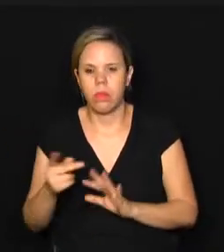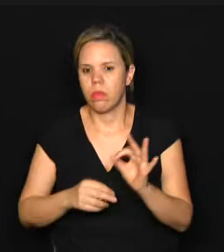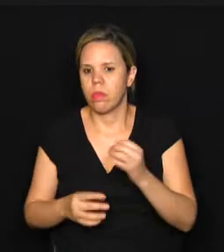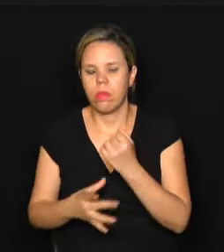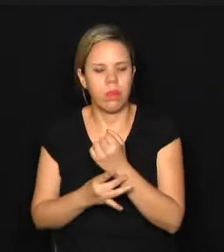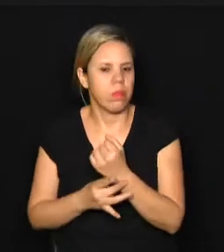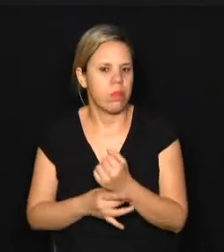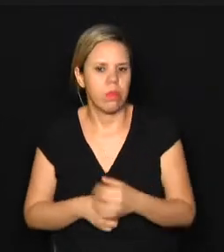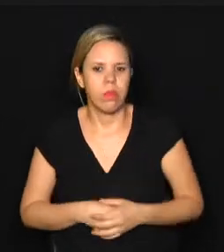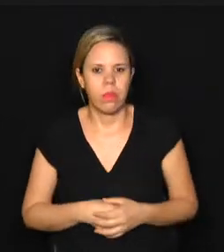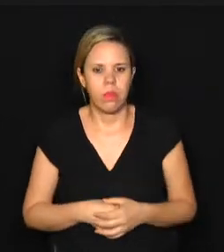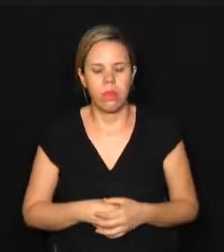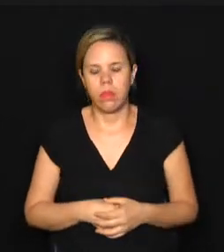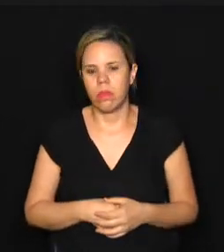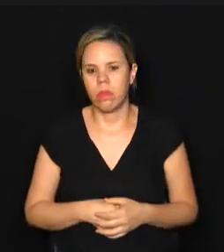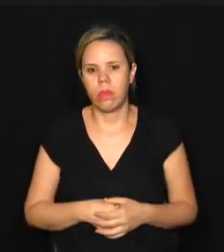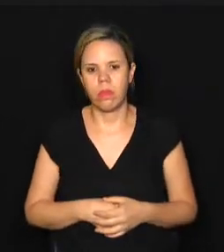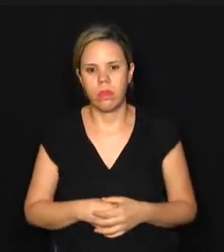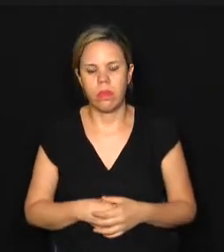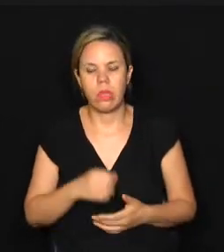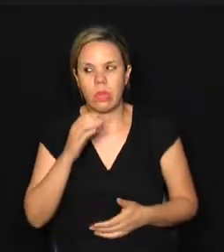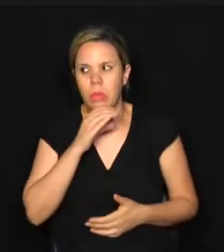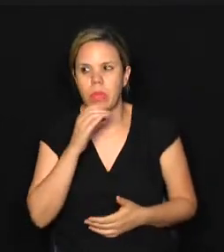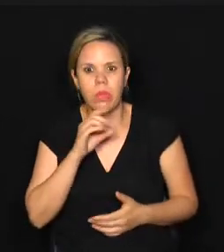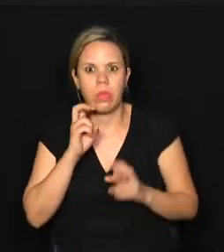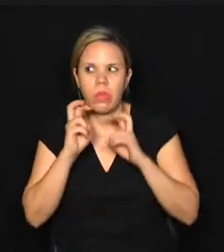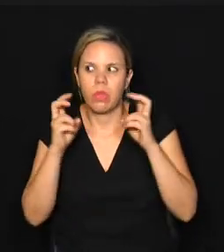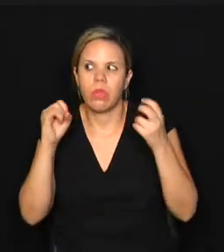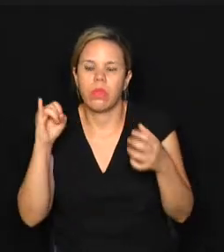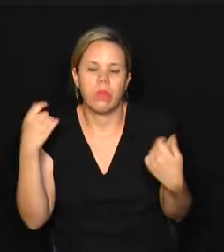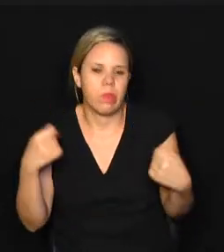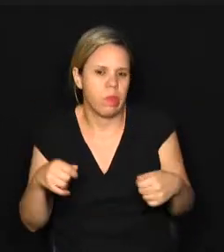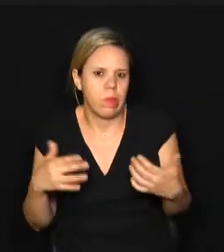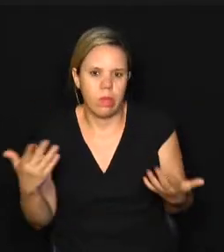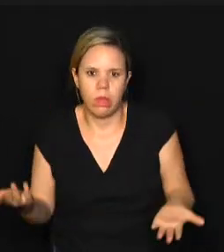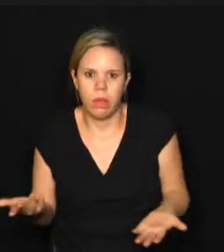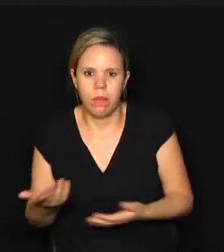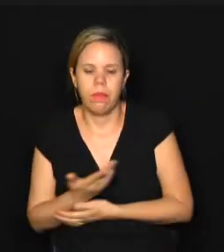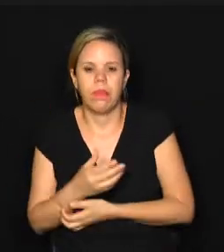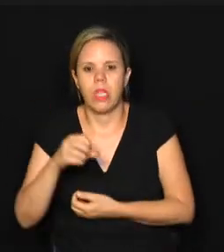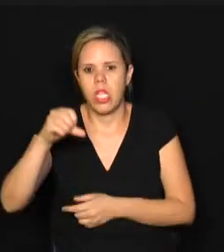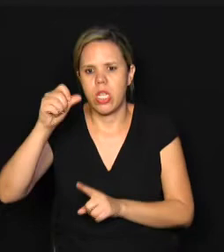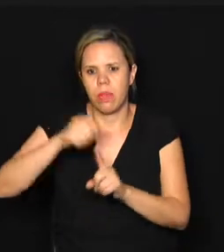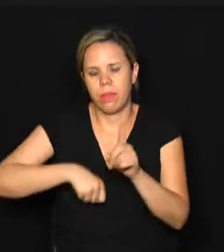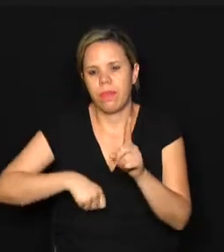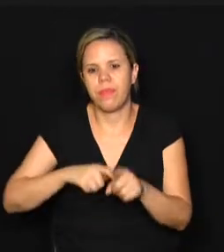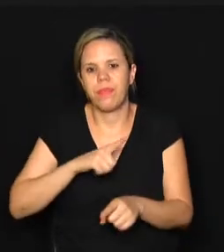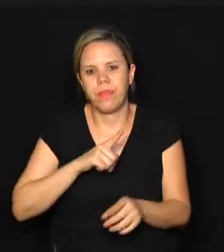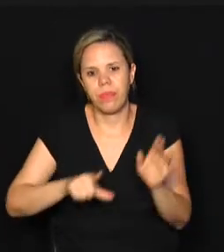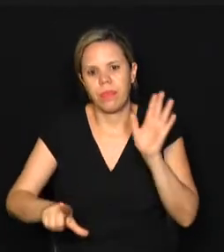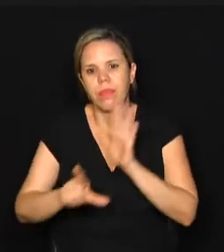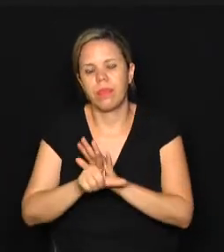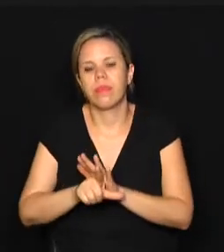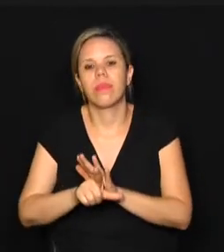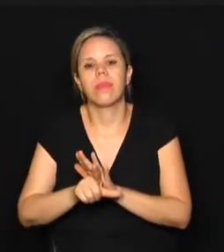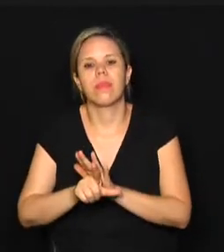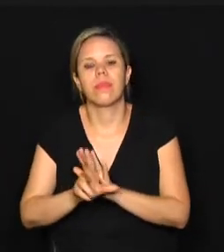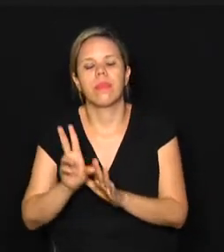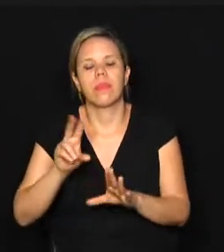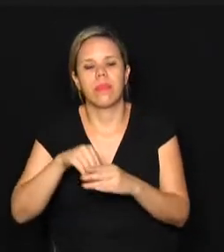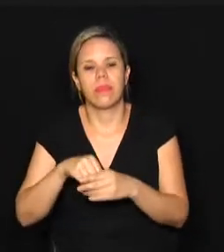segurança ou o plano de ação de emergência. E isso já faz 9 meses que existe uma lei em vigor sobre o